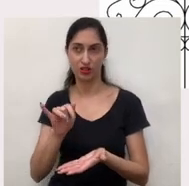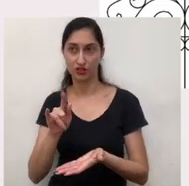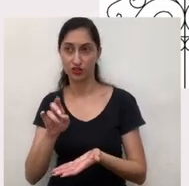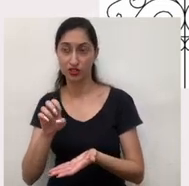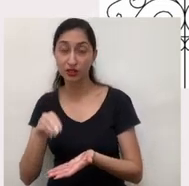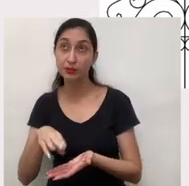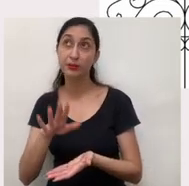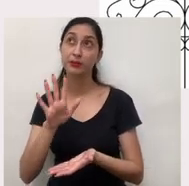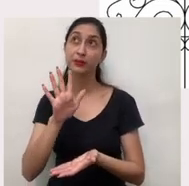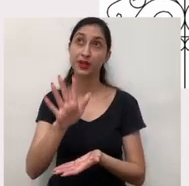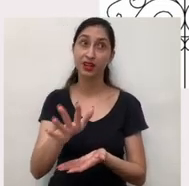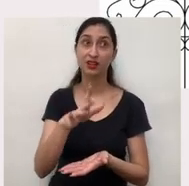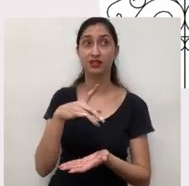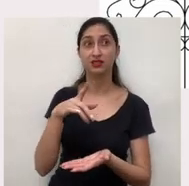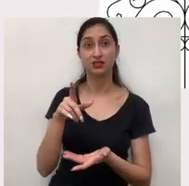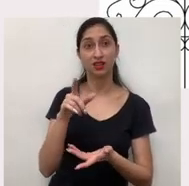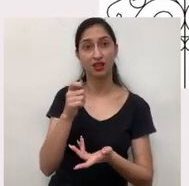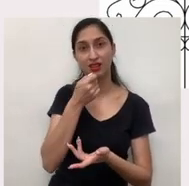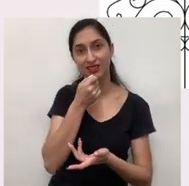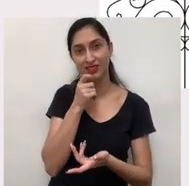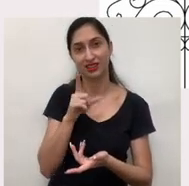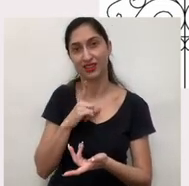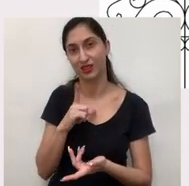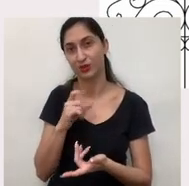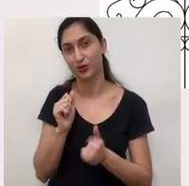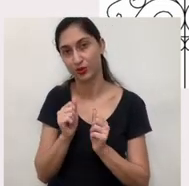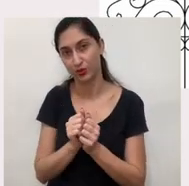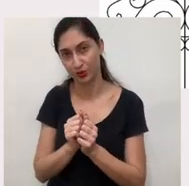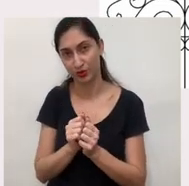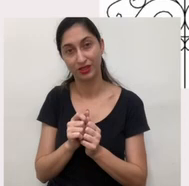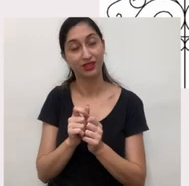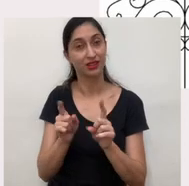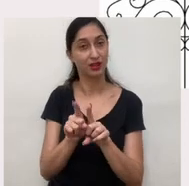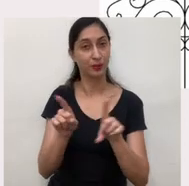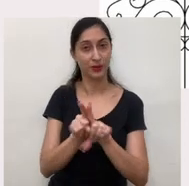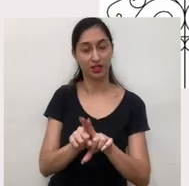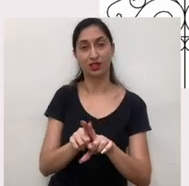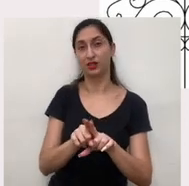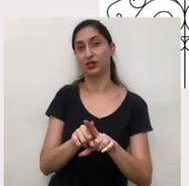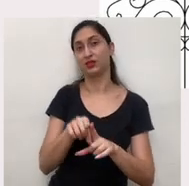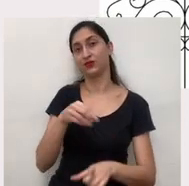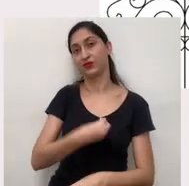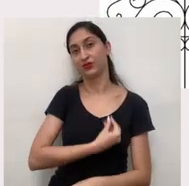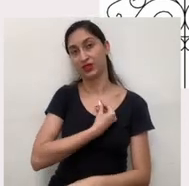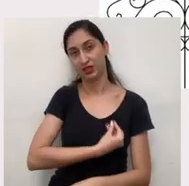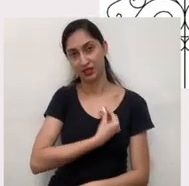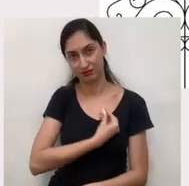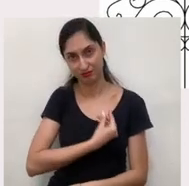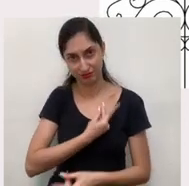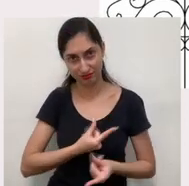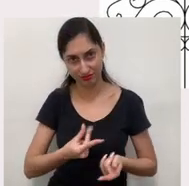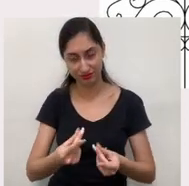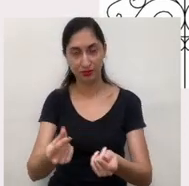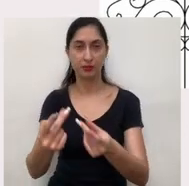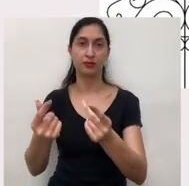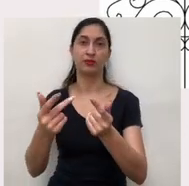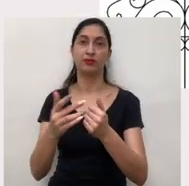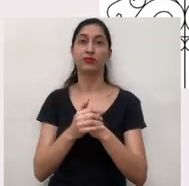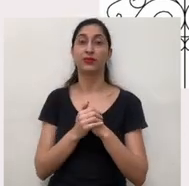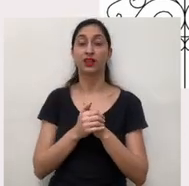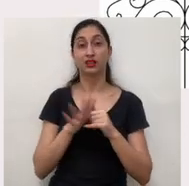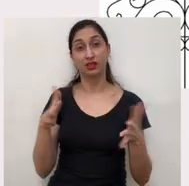ainda assim, elas convivem conosco, elas sobrevivem, né? E é interessante que o termo que ele vai trazer para falar